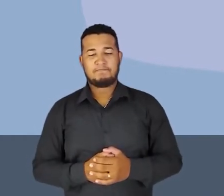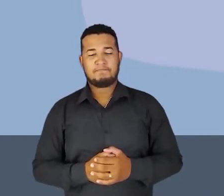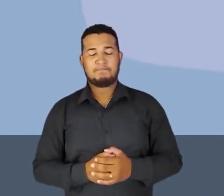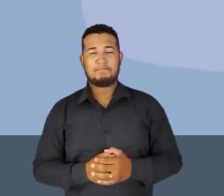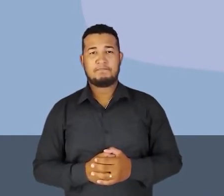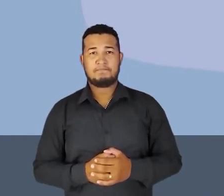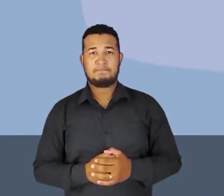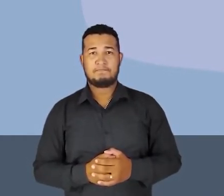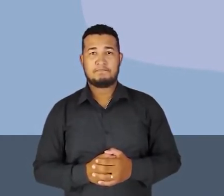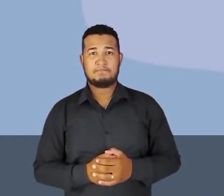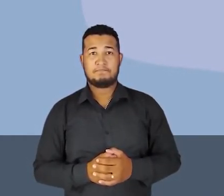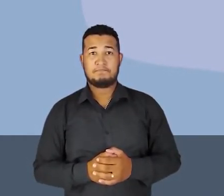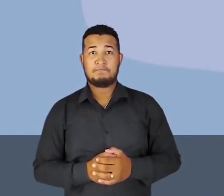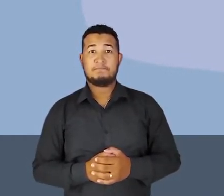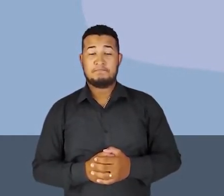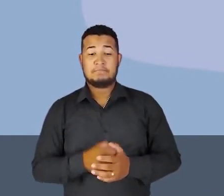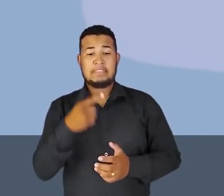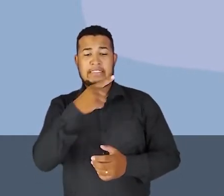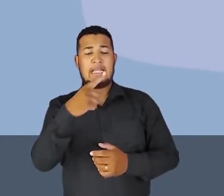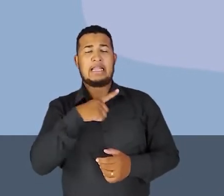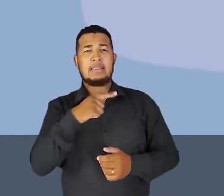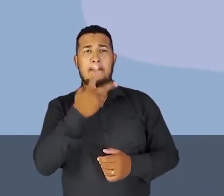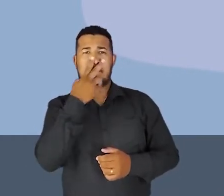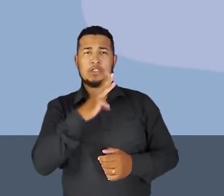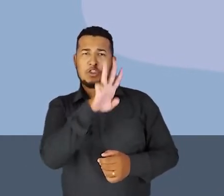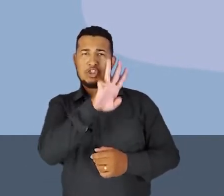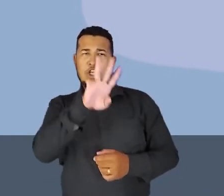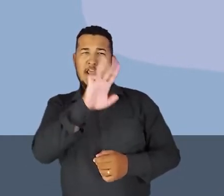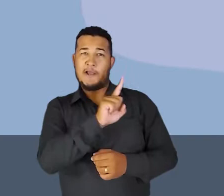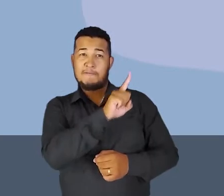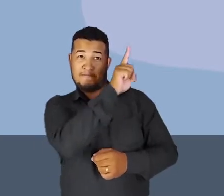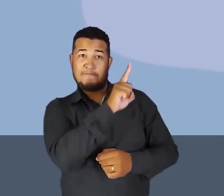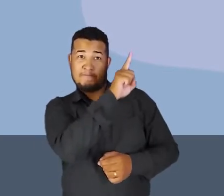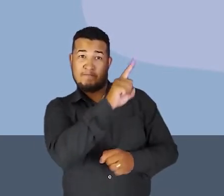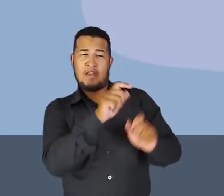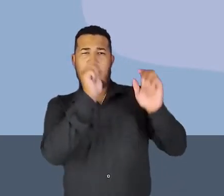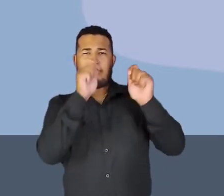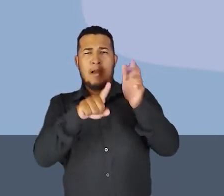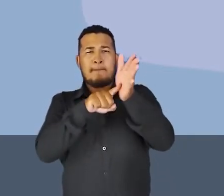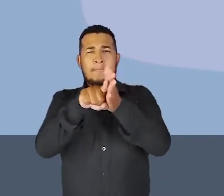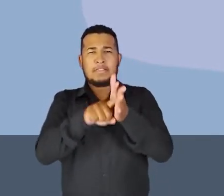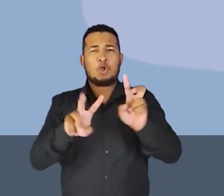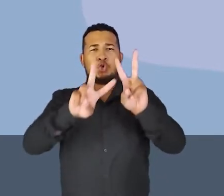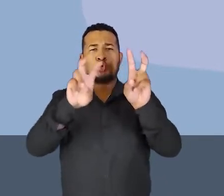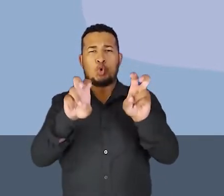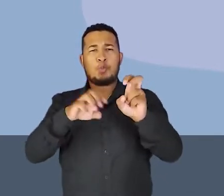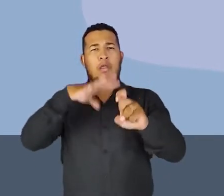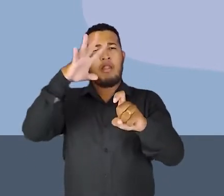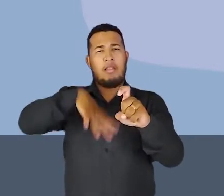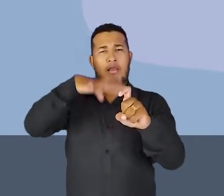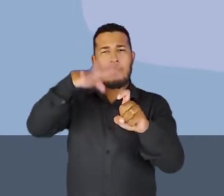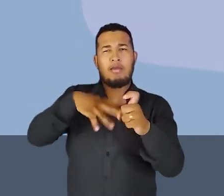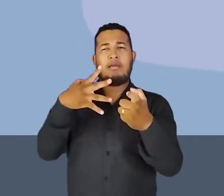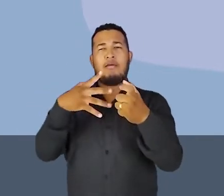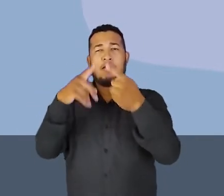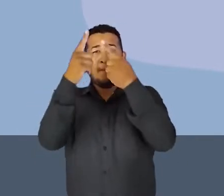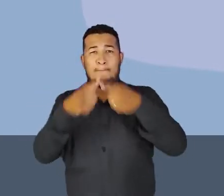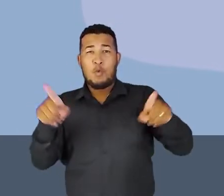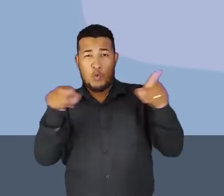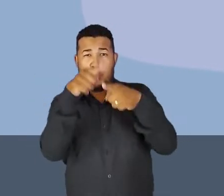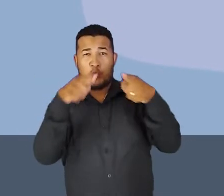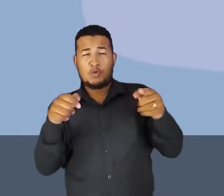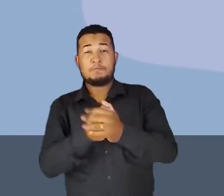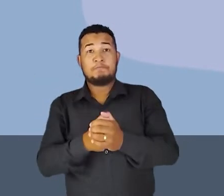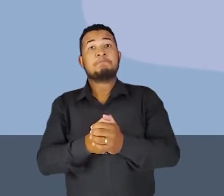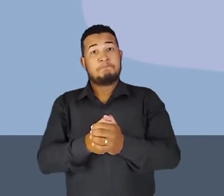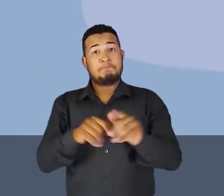Aqui no slide vocês têm uma série de links que vocês podem pesquisar sobre a lenda, sobre os músicos. E também, quer